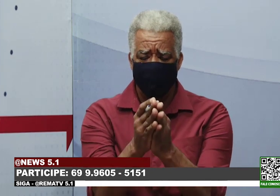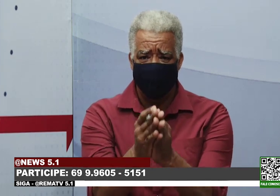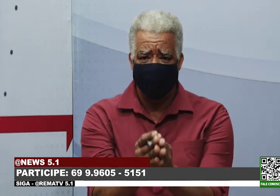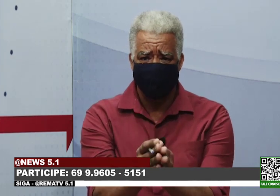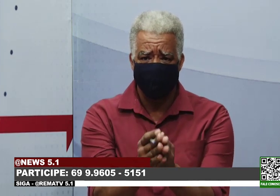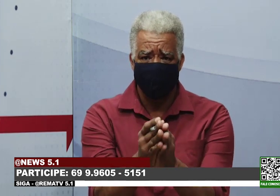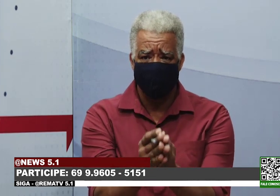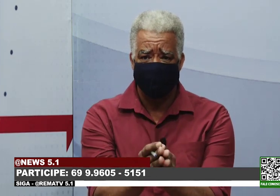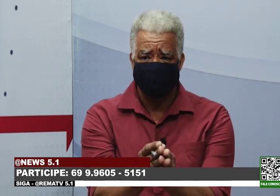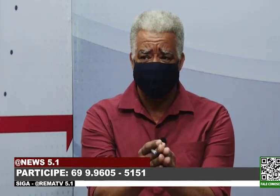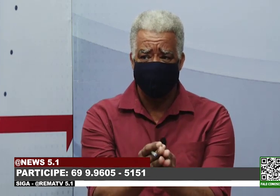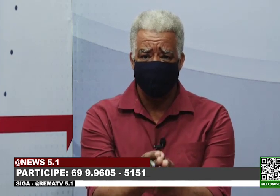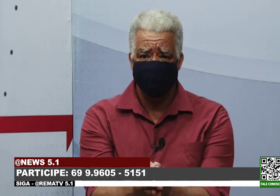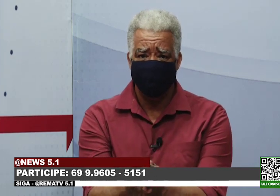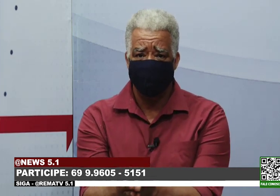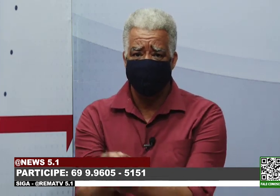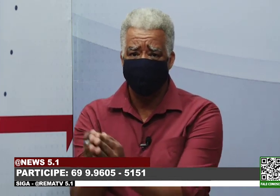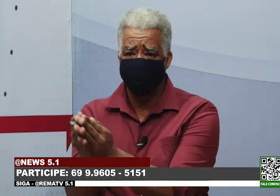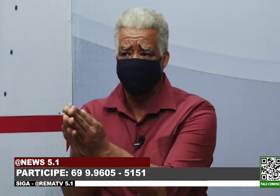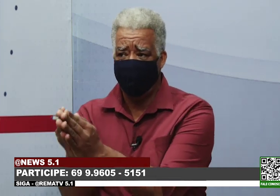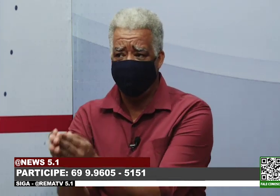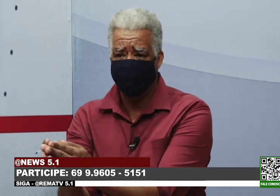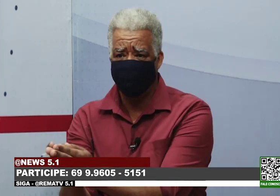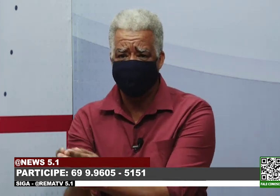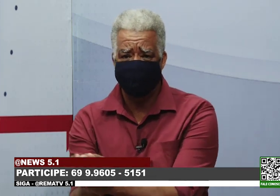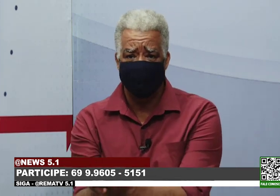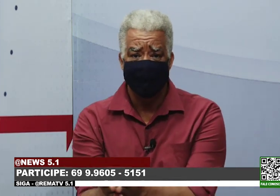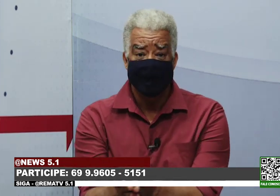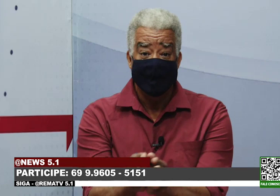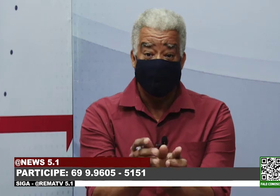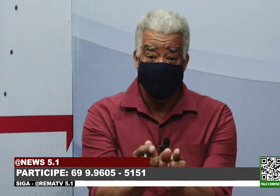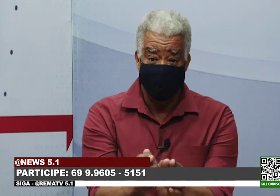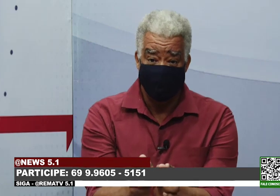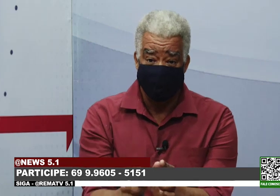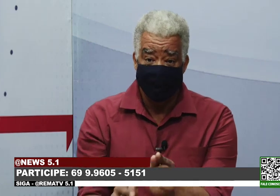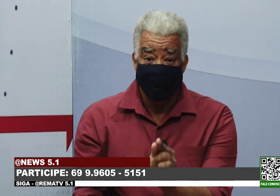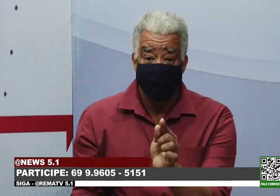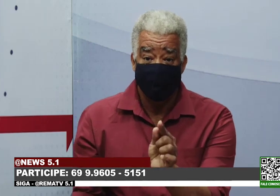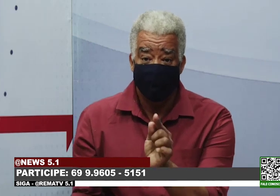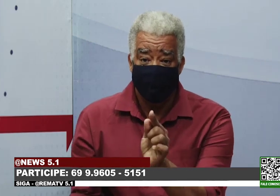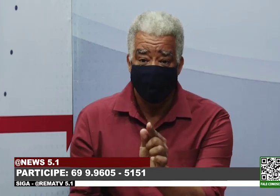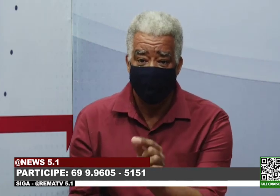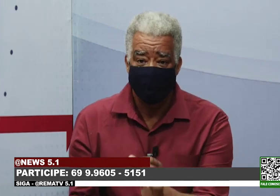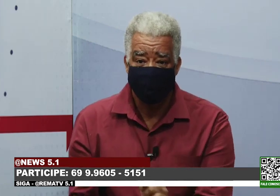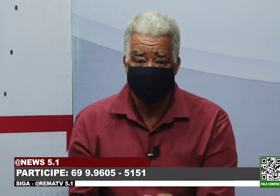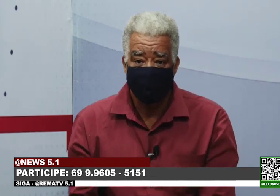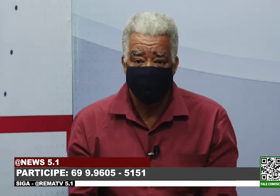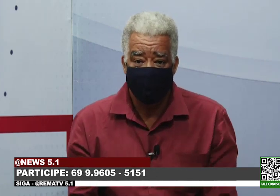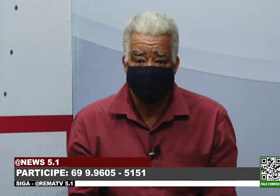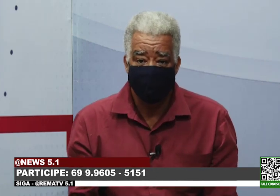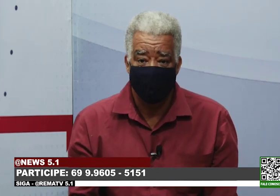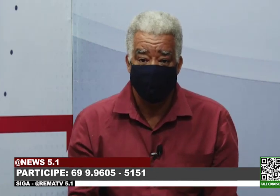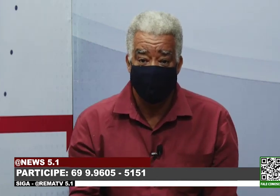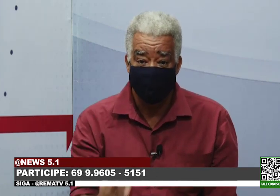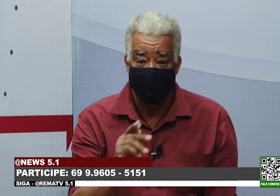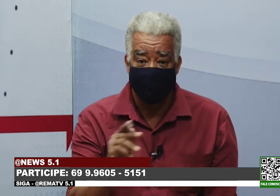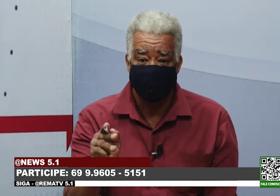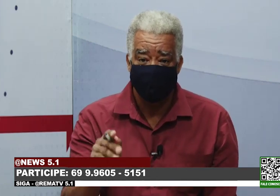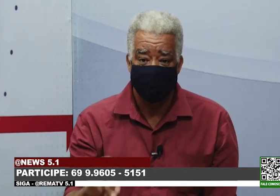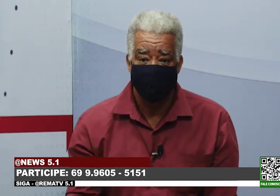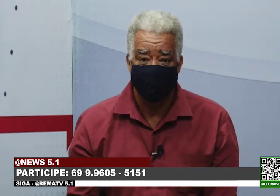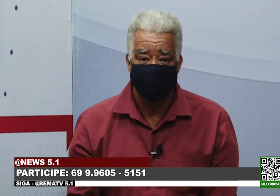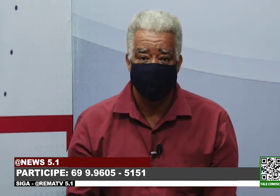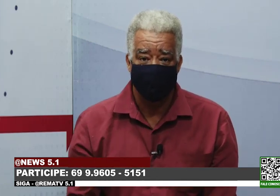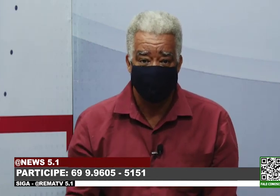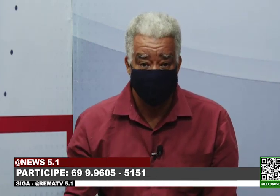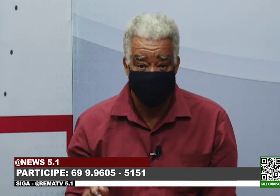pessoas corretas no lugar certo, investigando os corretos no lugar certo. Porque, como eu disse, eu nunca vi rato entrar no buraco de cobra, eu já vi rato